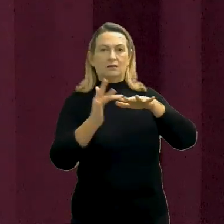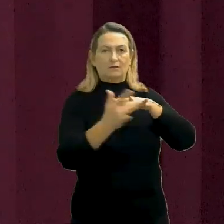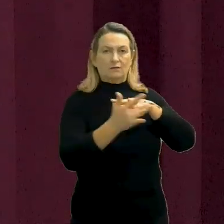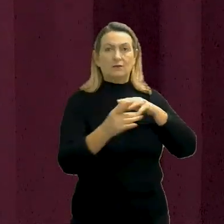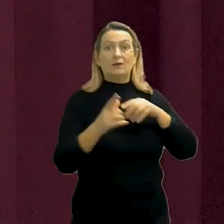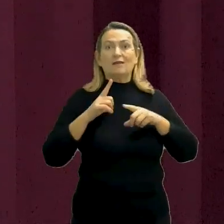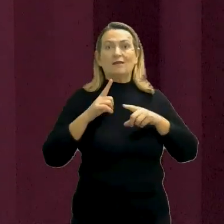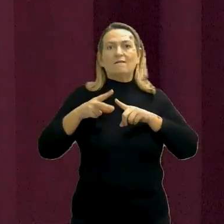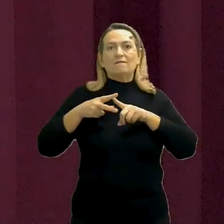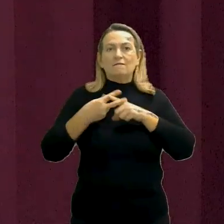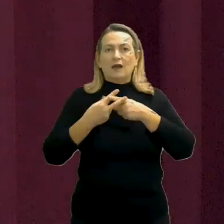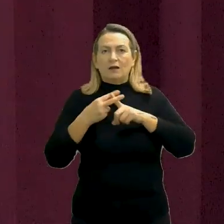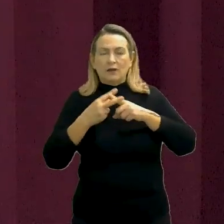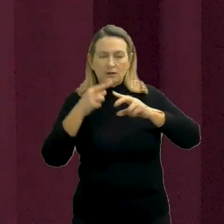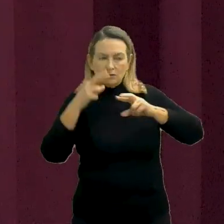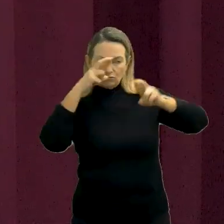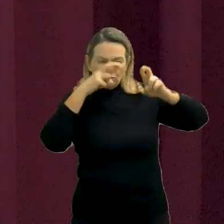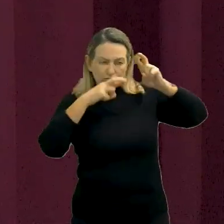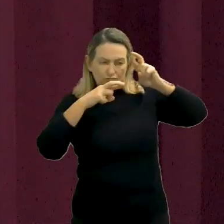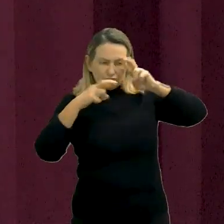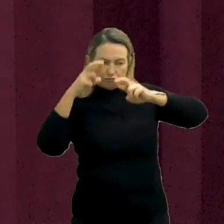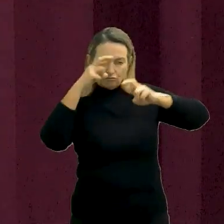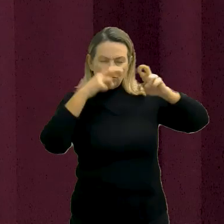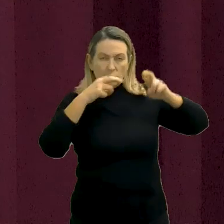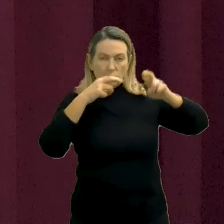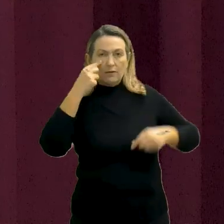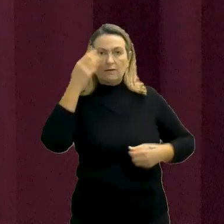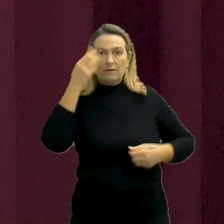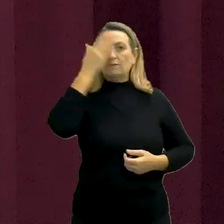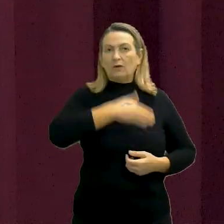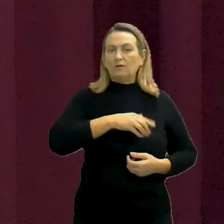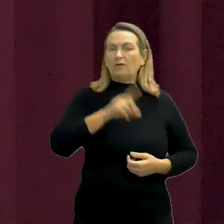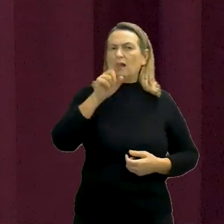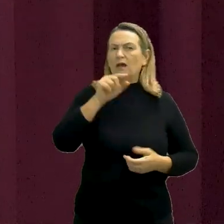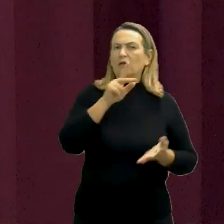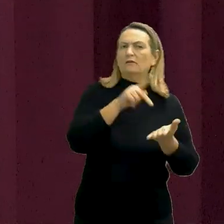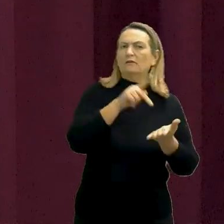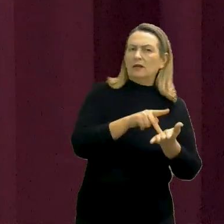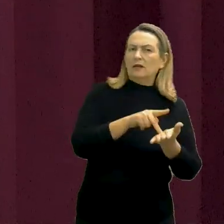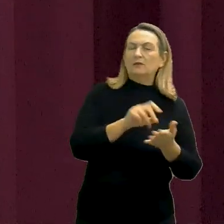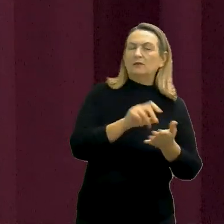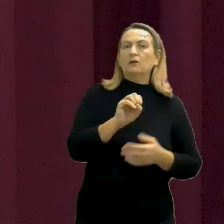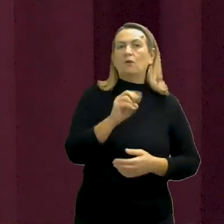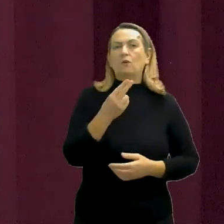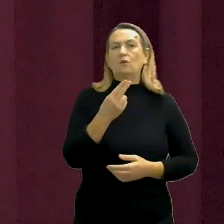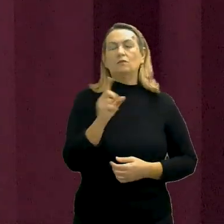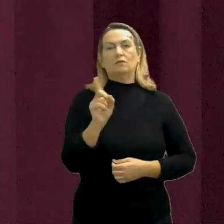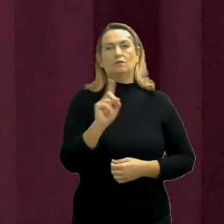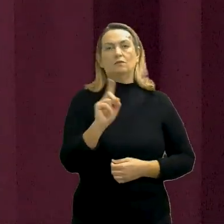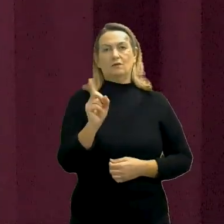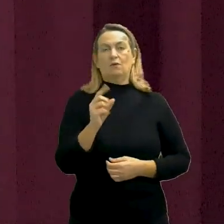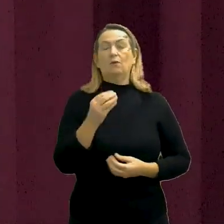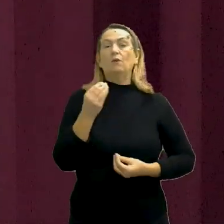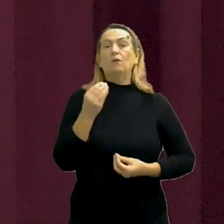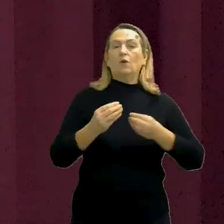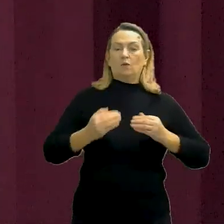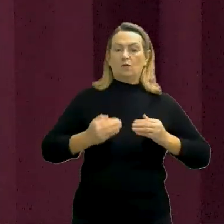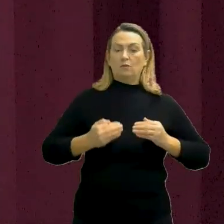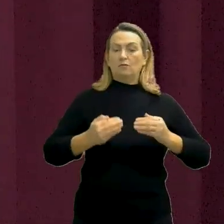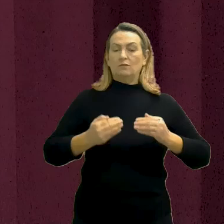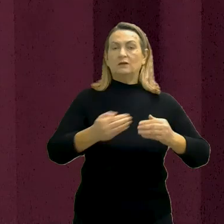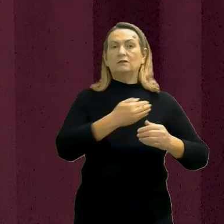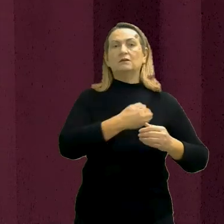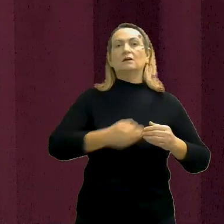possui uma uma veracidade ou não e para que isso é feito o Ministério Público faz essa análise e aí